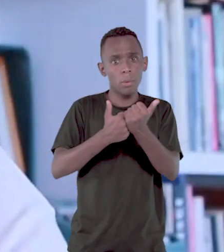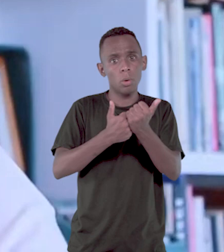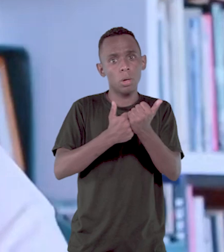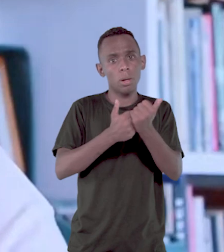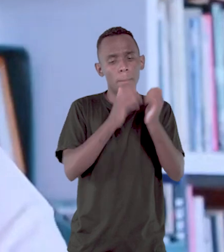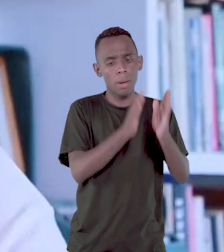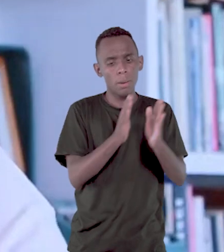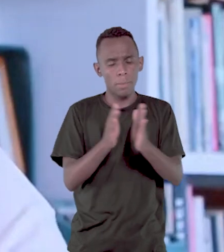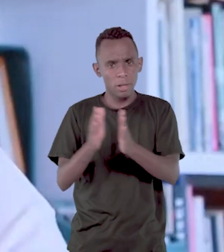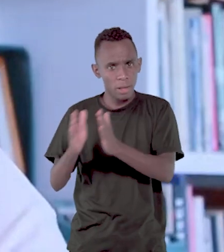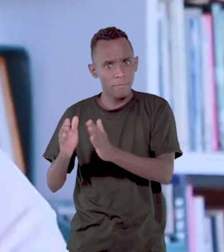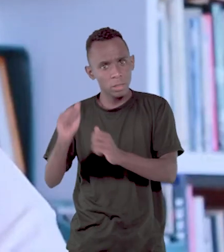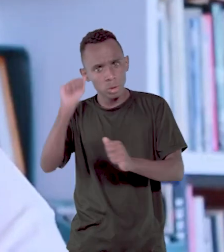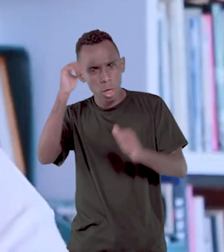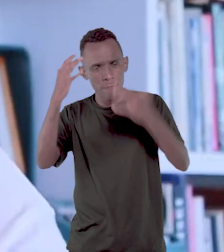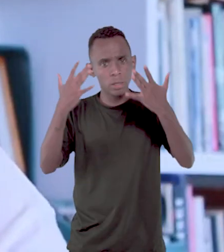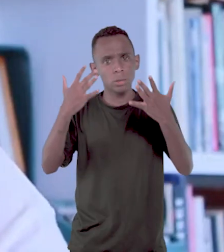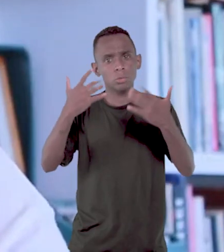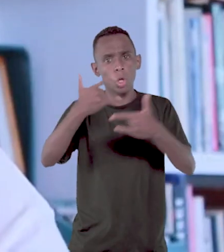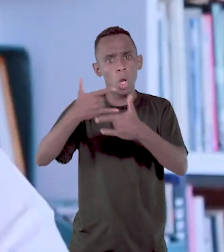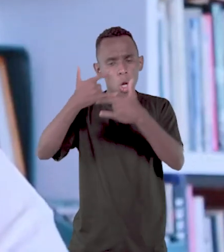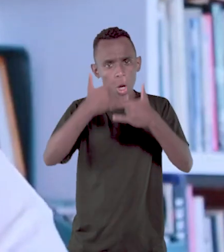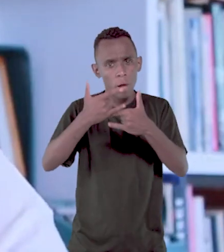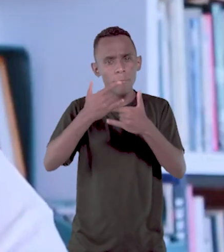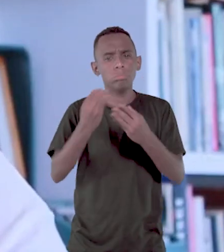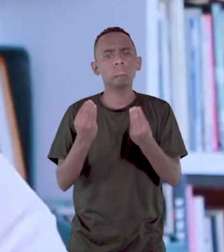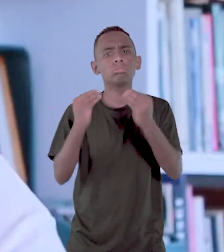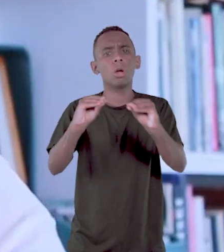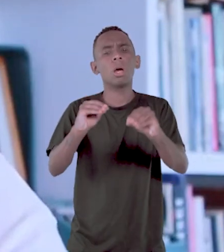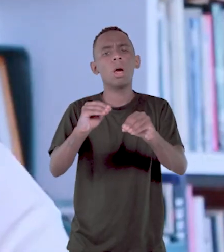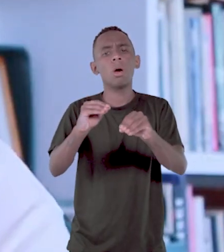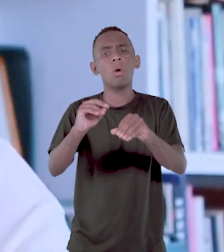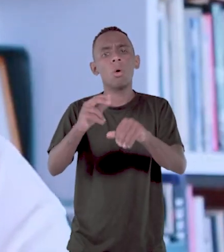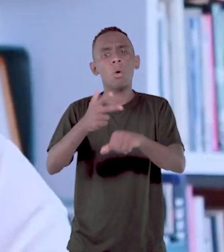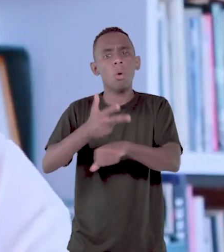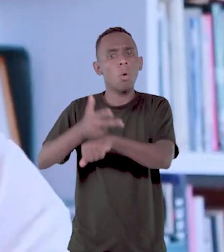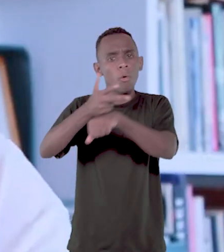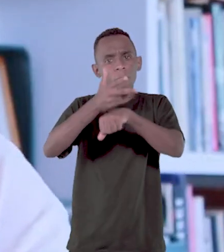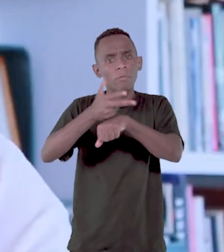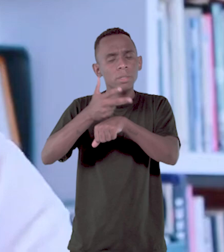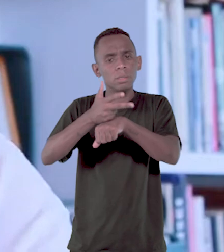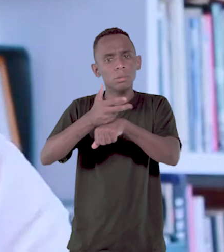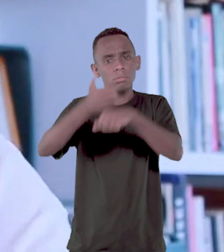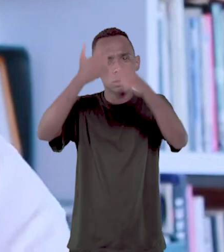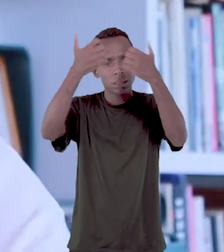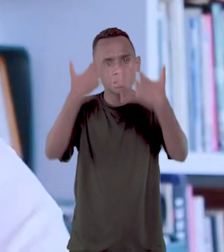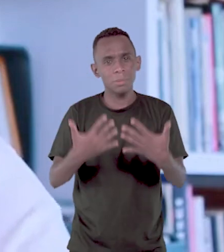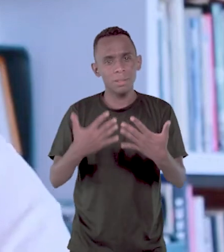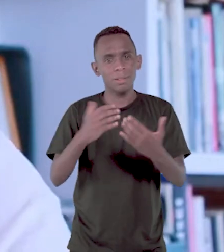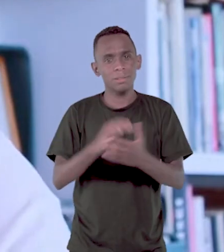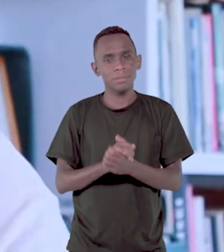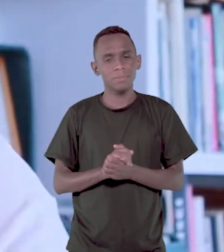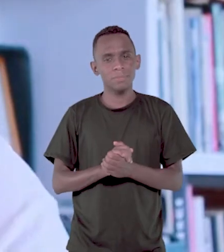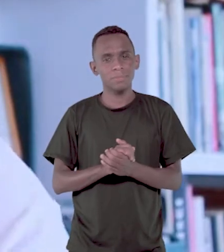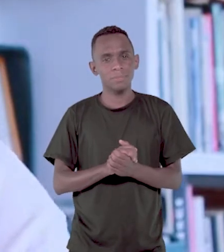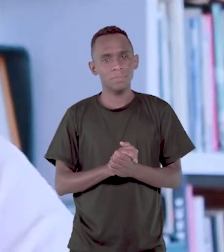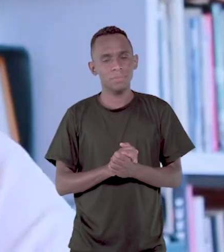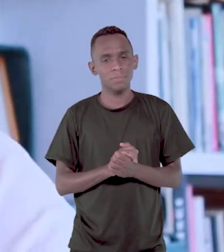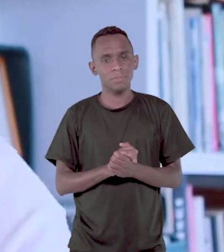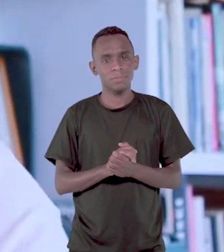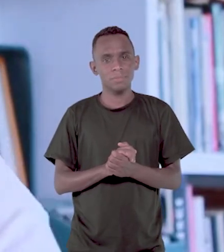de eventos, e vou pedir para a Nina colocar o nosso vídeo no ar, falando em ideologia, não tem